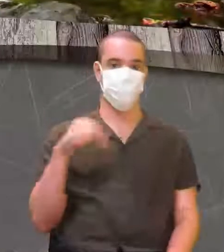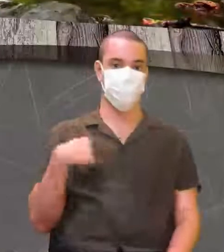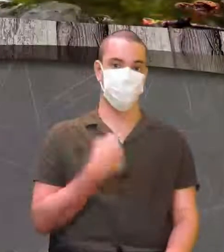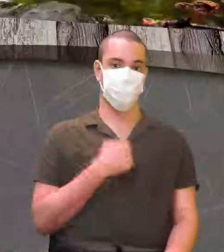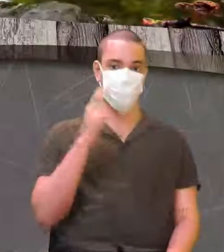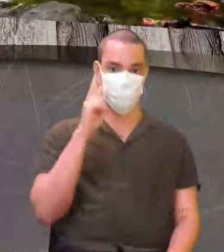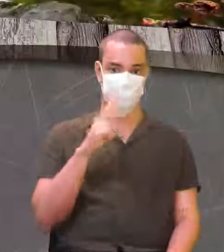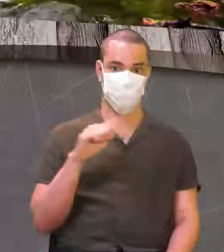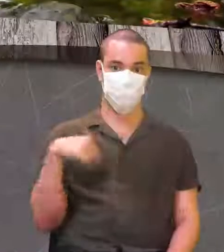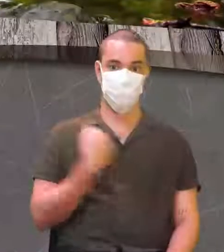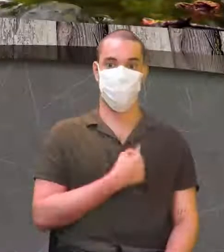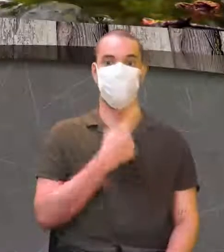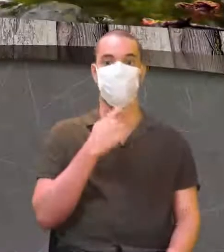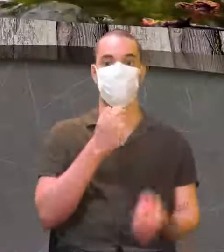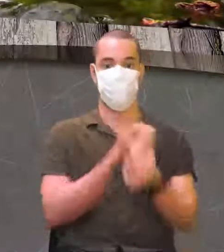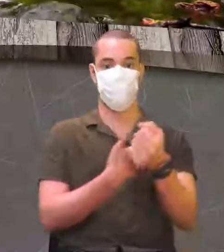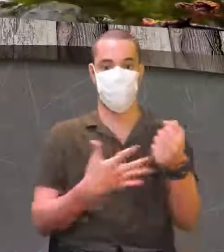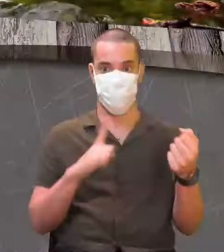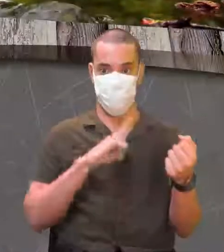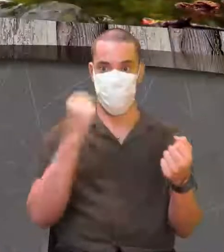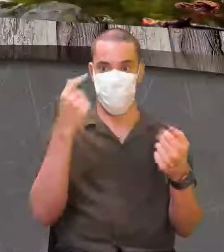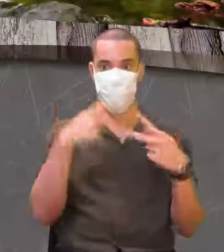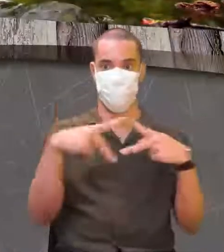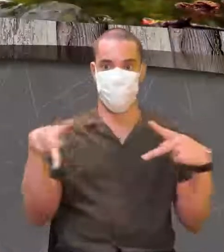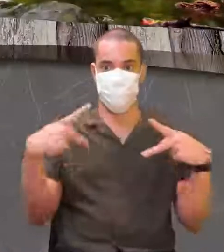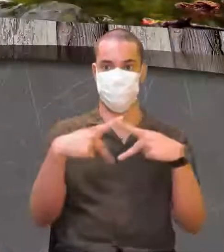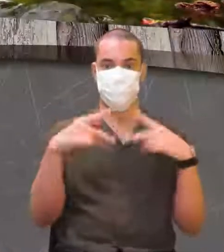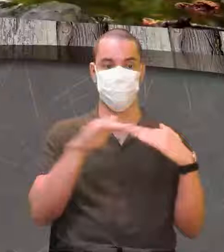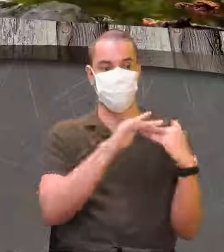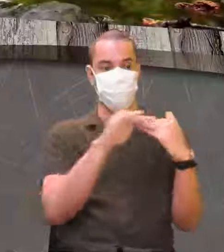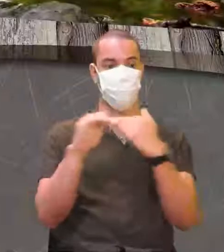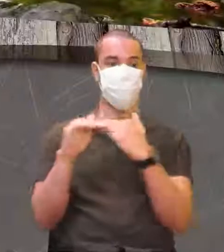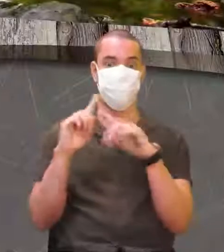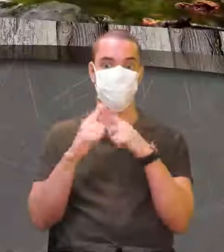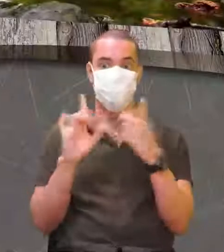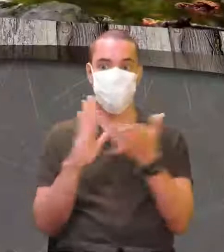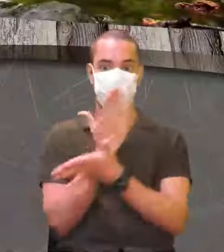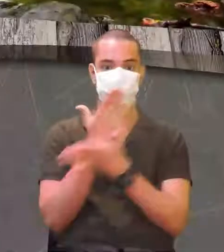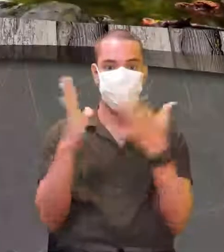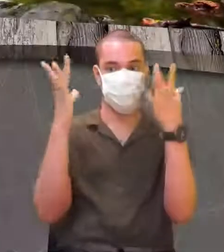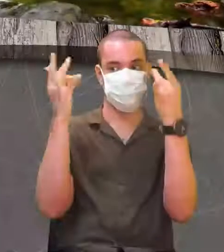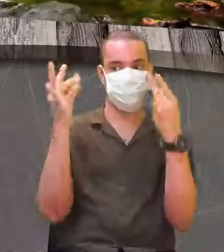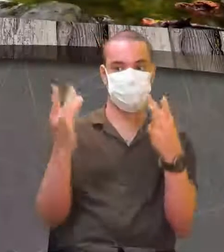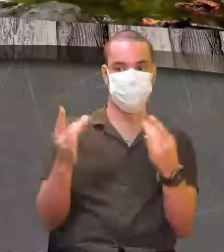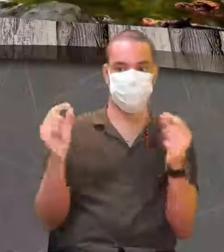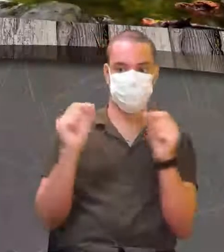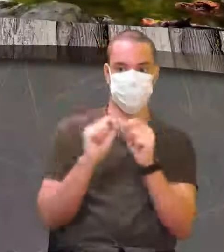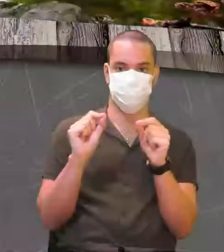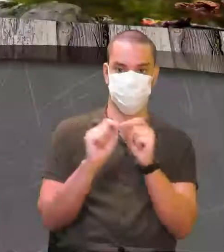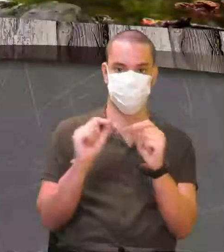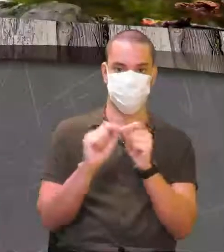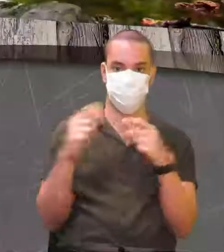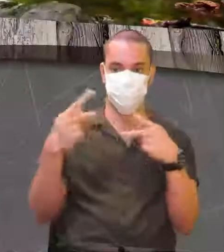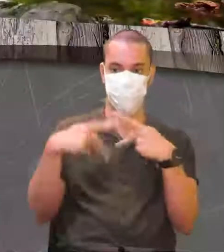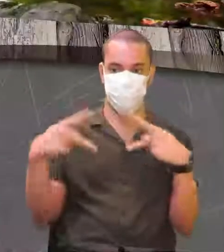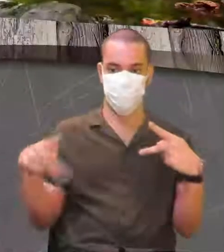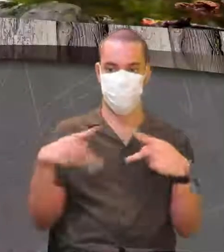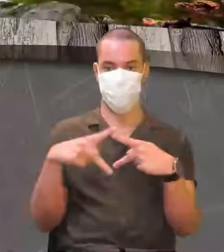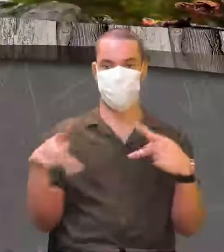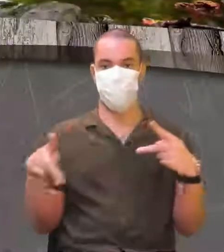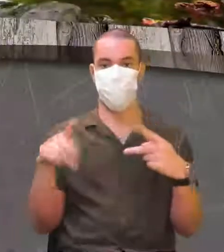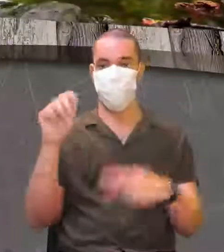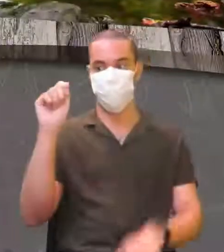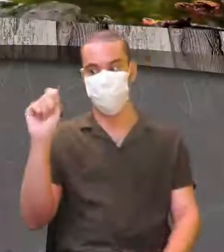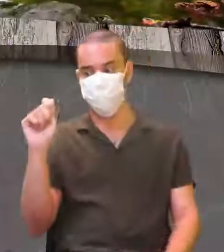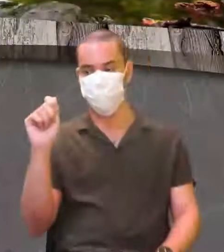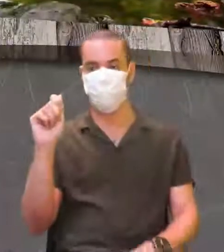nosso sangue. O nosso sangue ele tem uma proteína padrão, mas existem alguns detalhes que fazem ele ser aquela proteína padrão do tipo